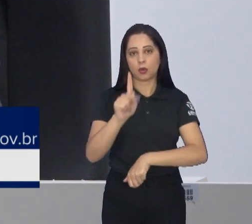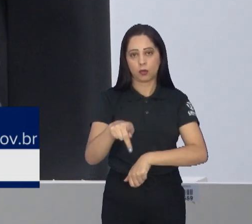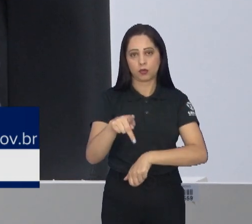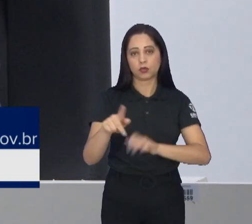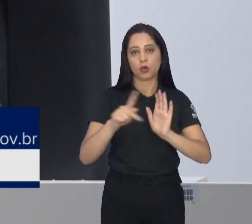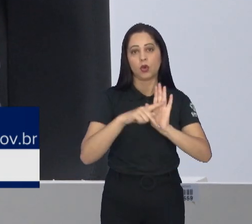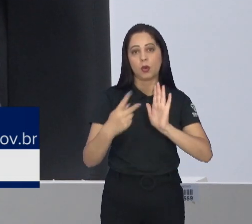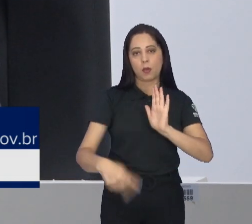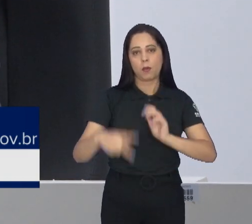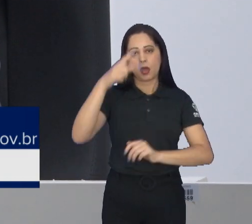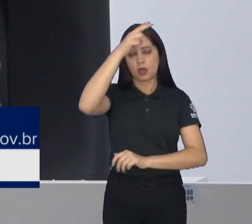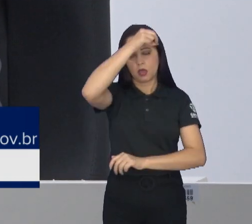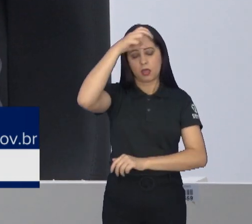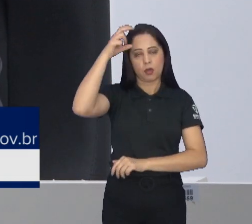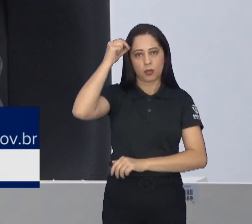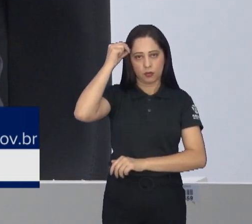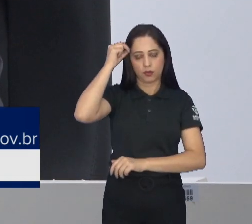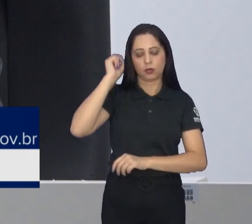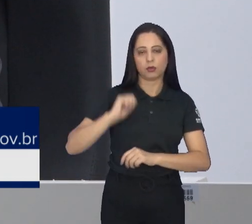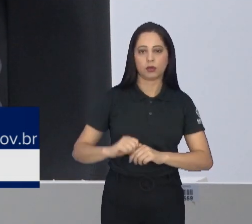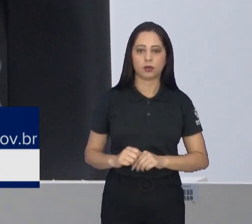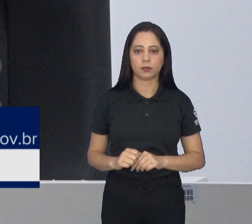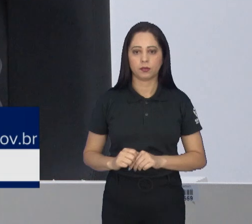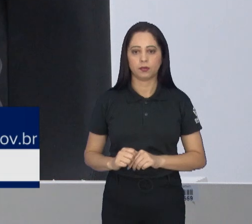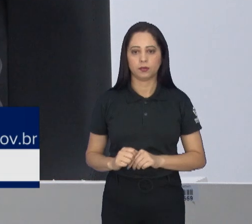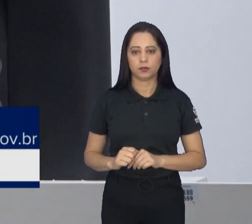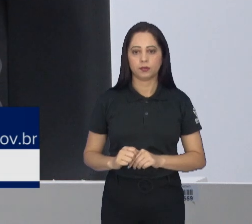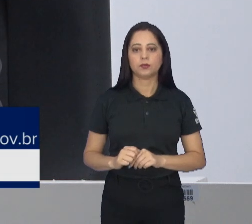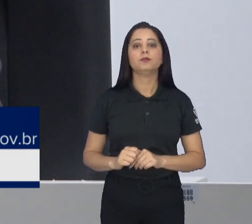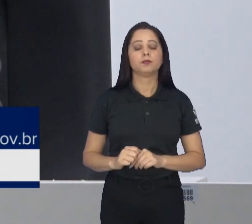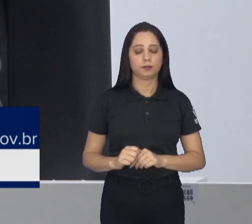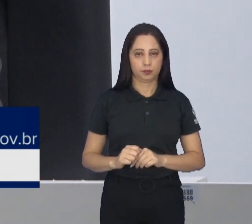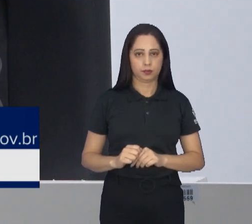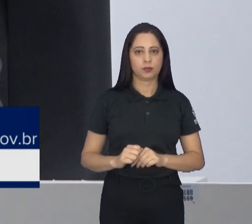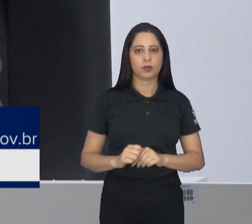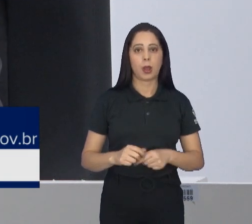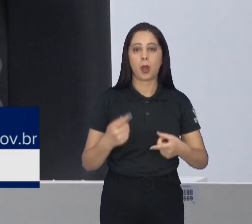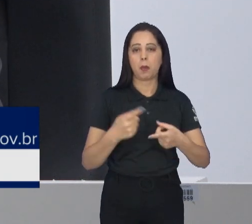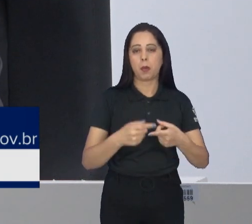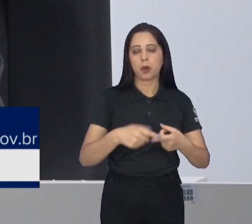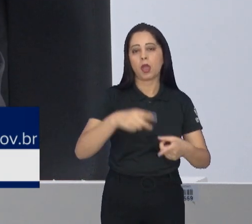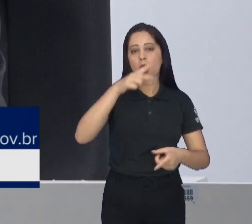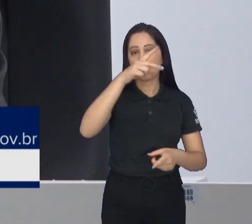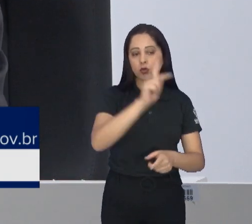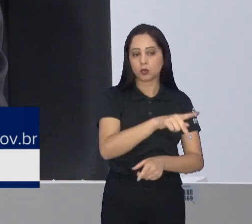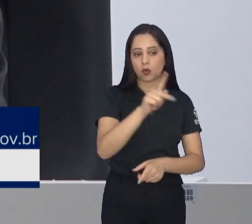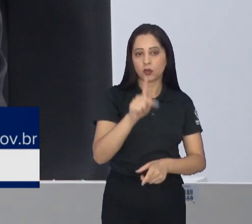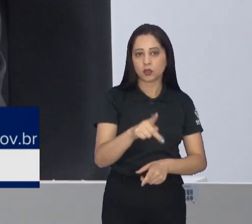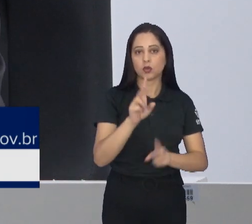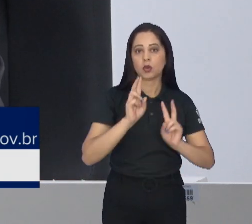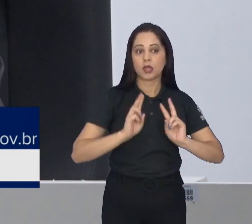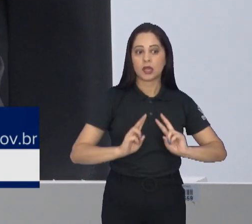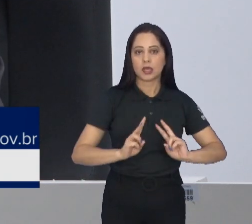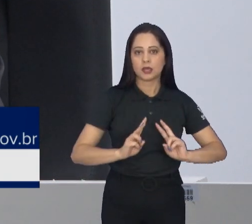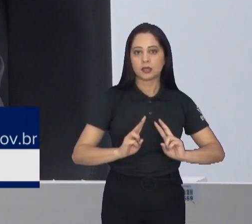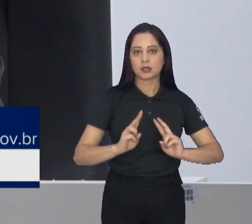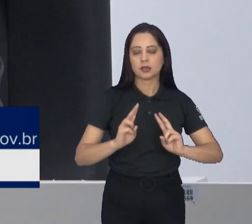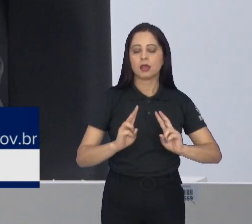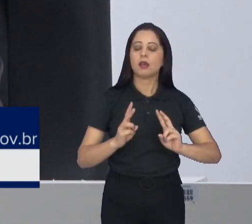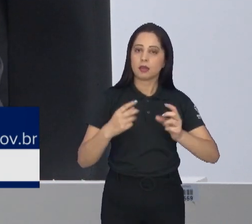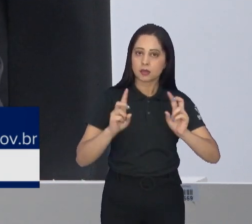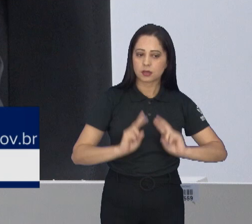ensino na cidade de São José dos Campos, os quais atuam juntos aos alunos portadores de